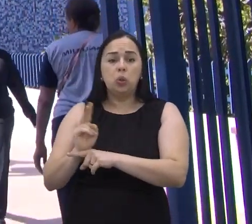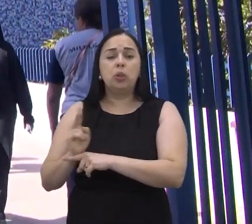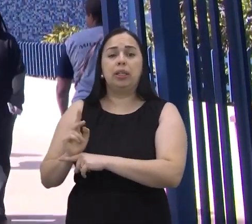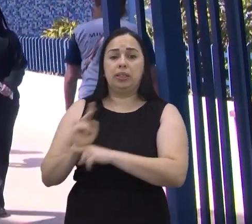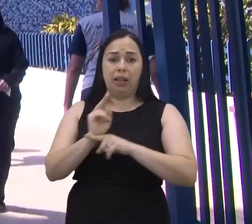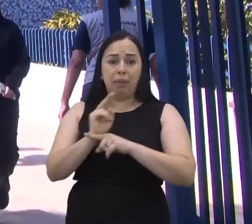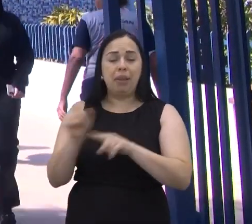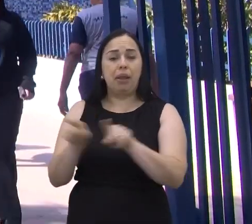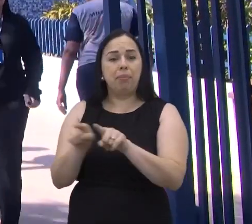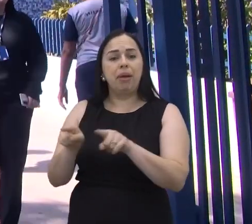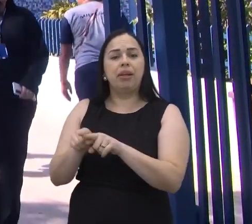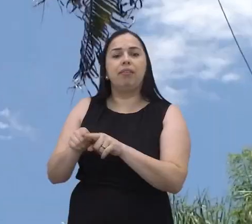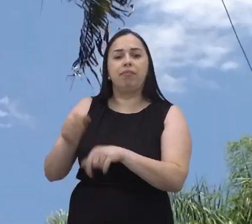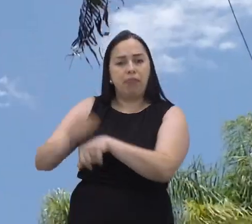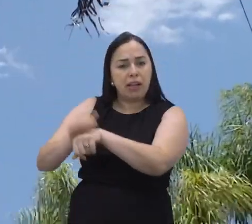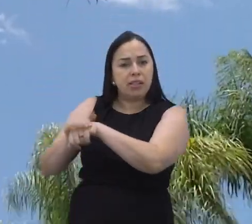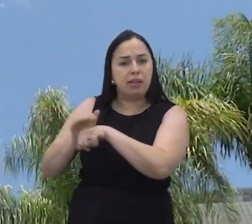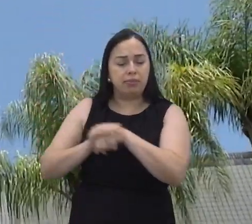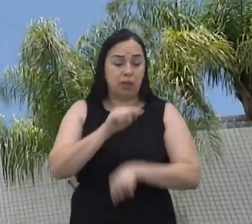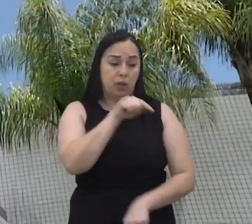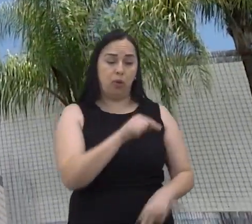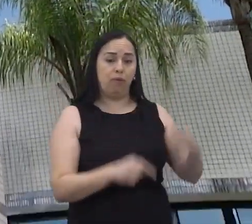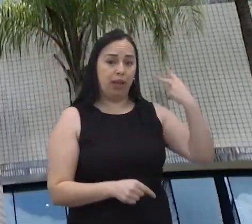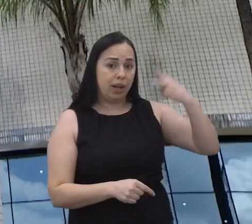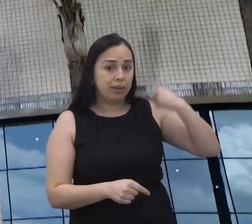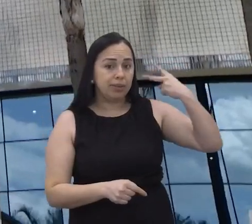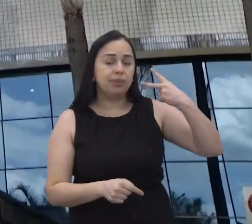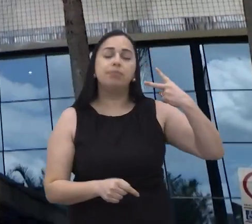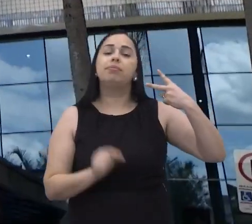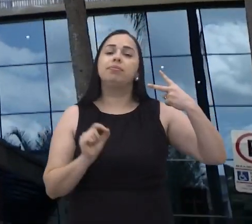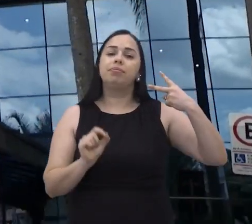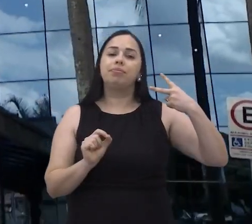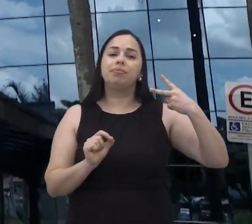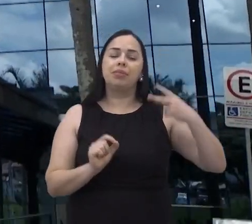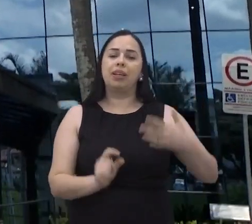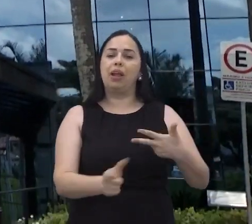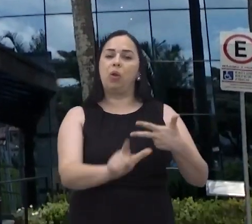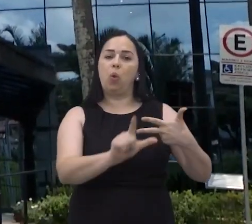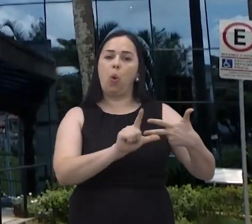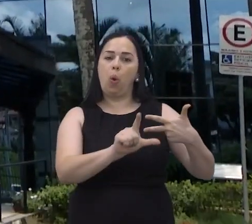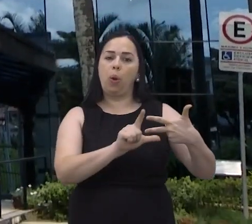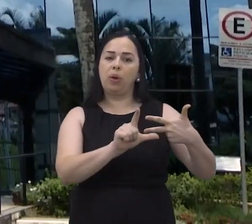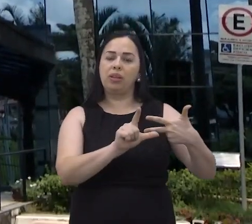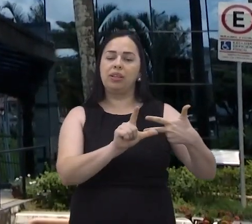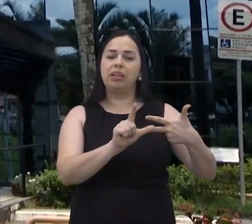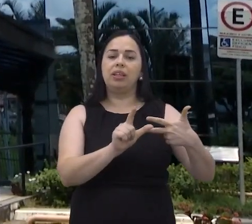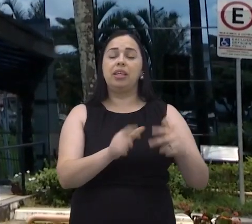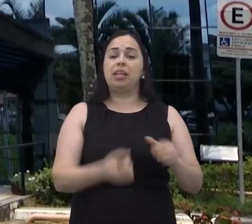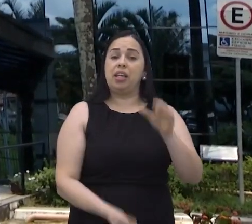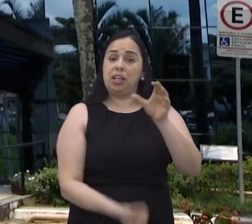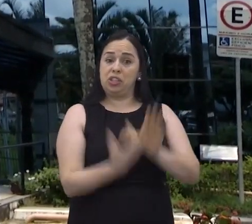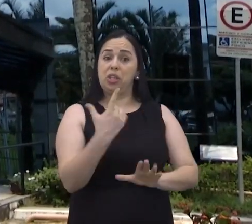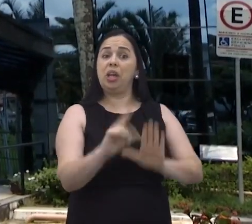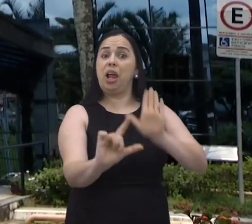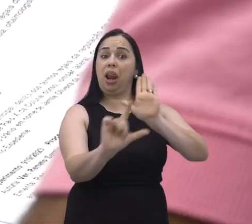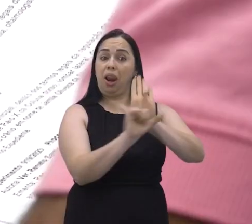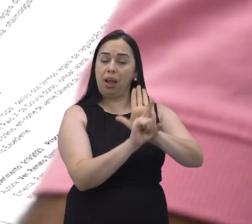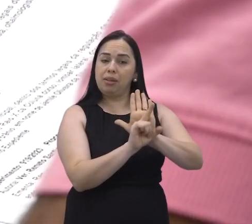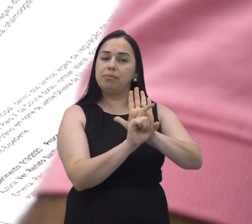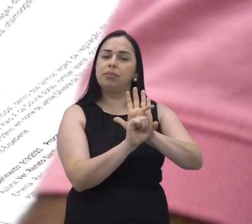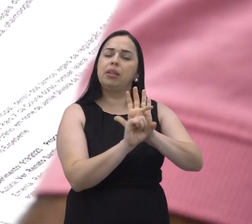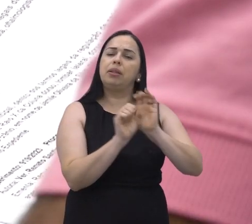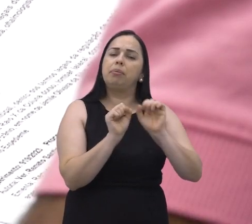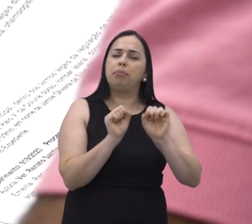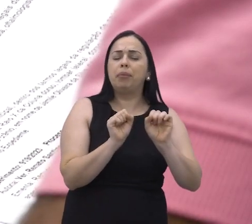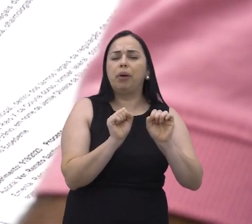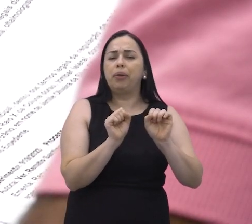serviços públicos da cidade. Já a função do vereador está ligada ao legislativo e ao ato de legislar, que pode